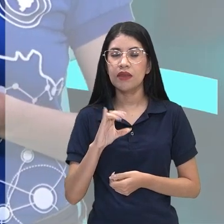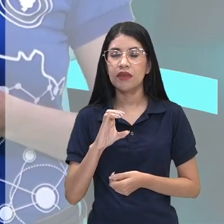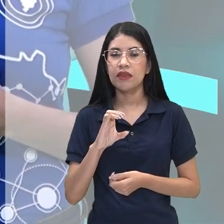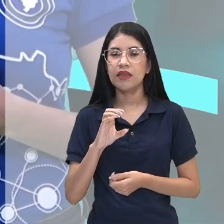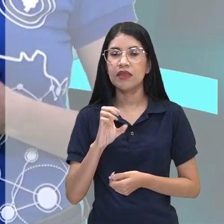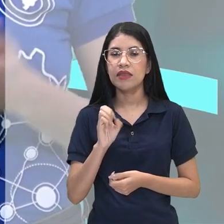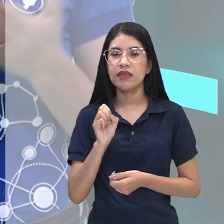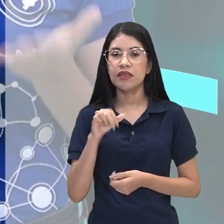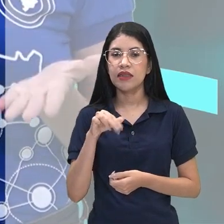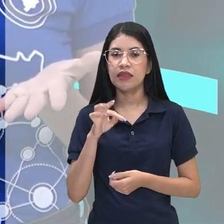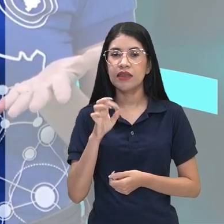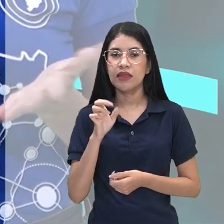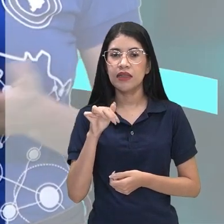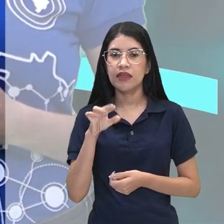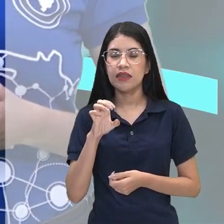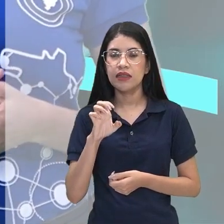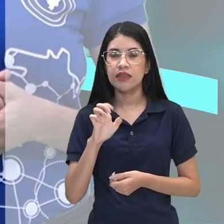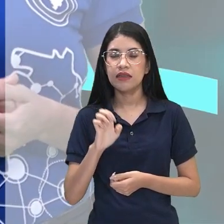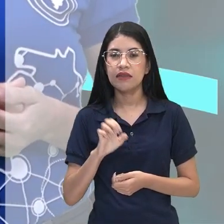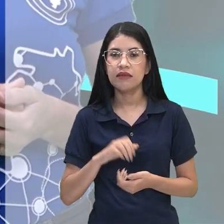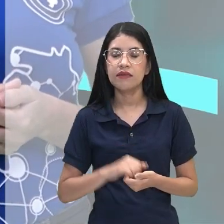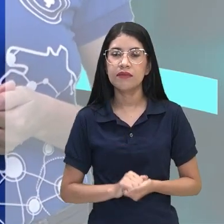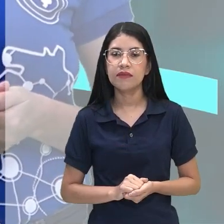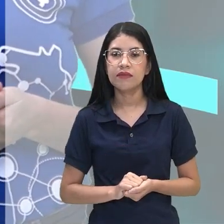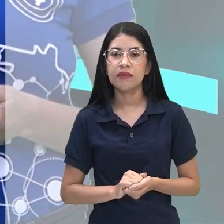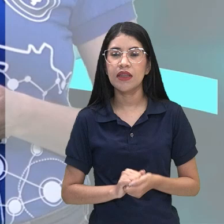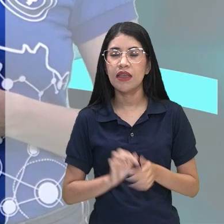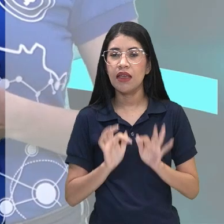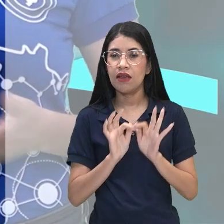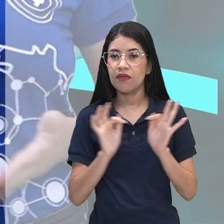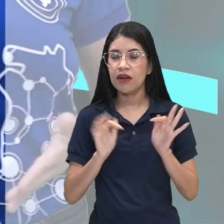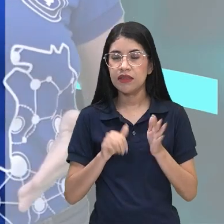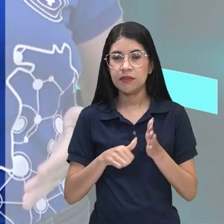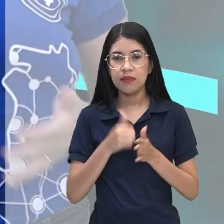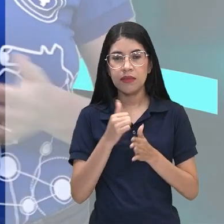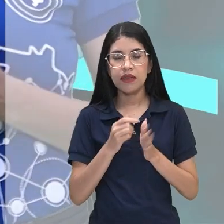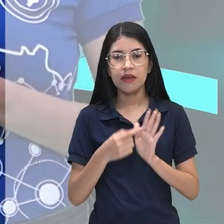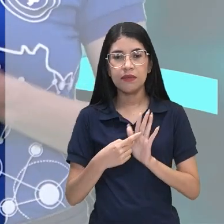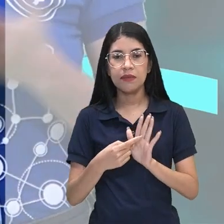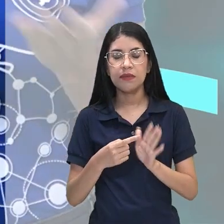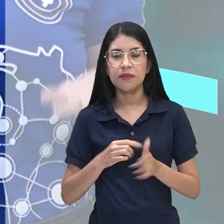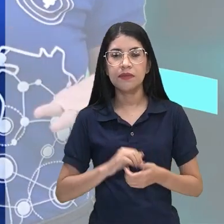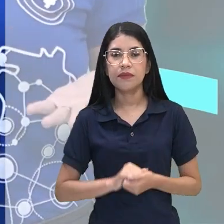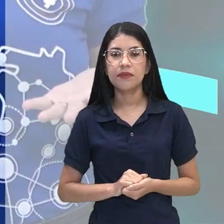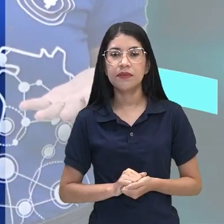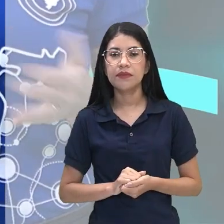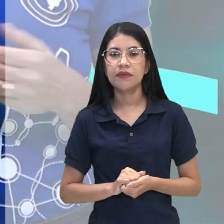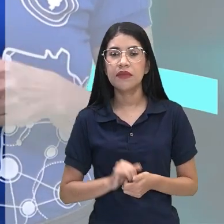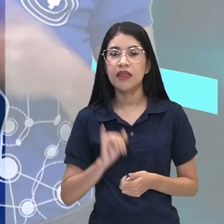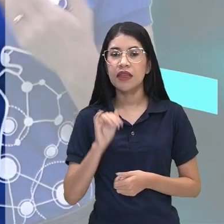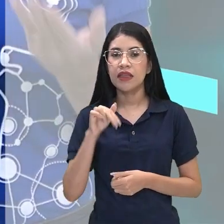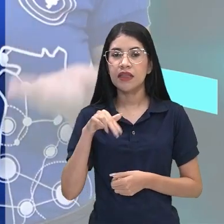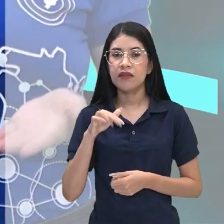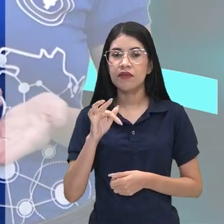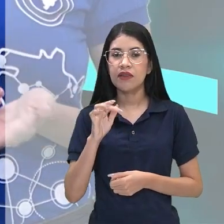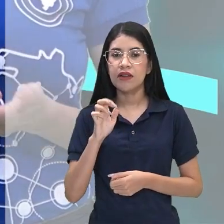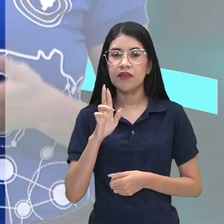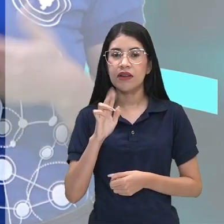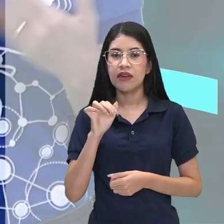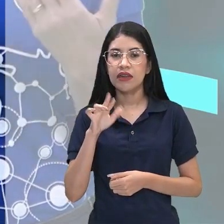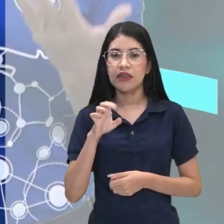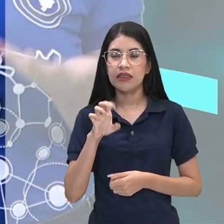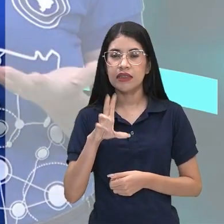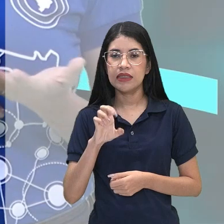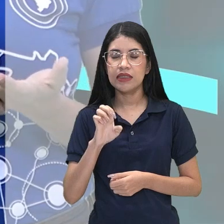que identificá-la. Em geral, é sempre a primeira frase, ok? Continuando. Inferences, né?